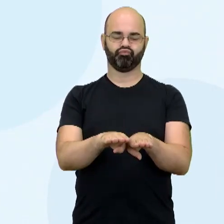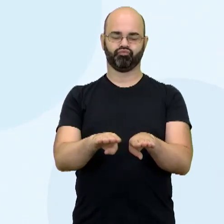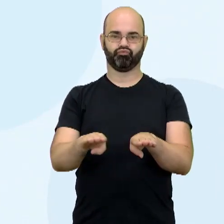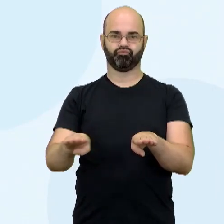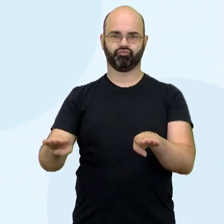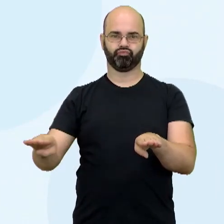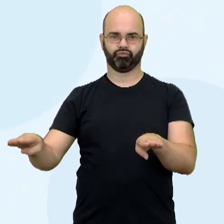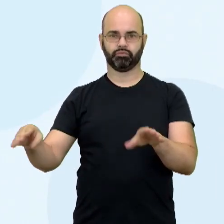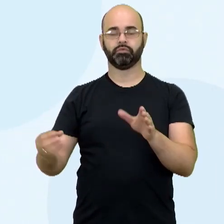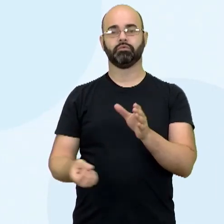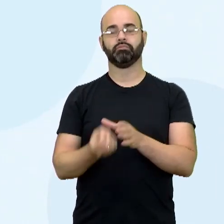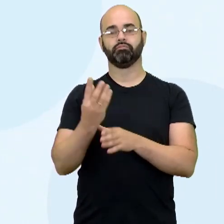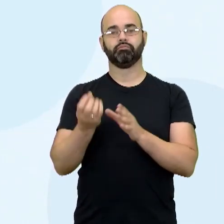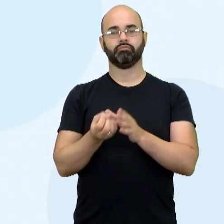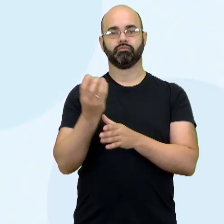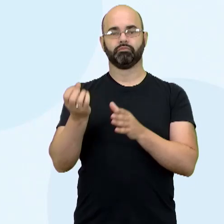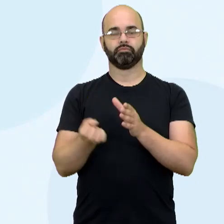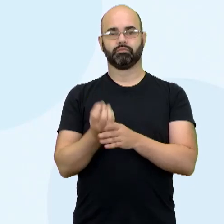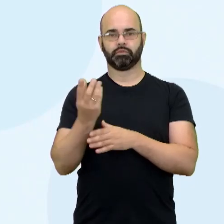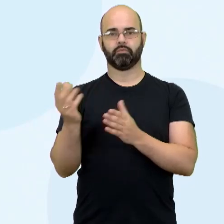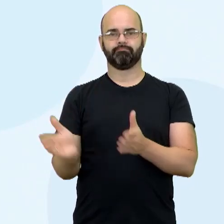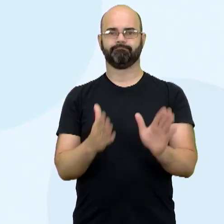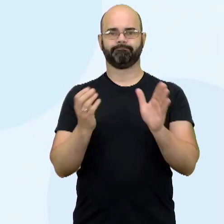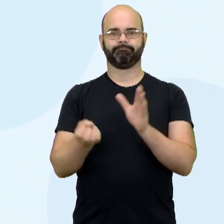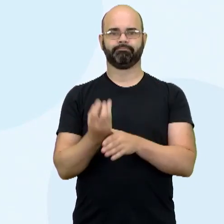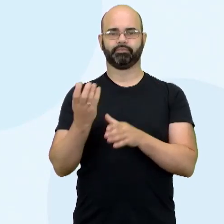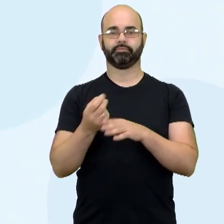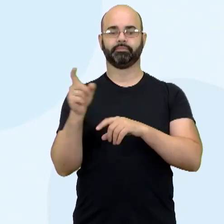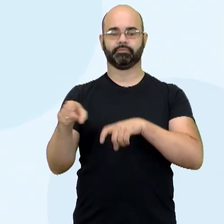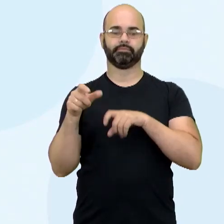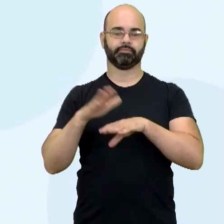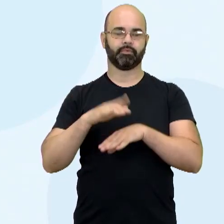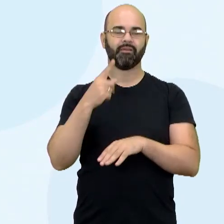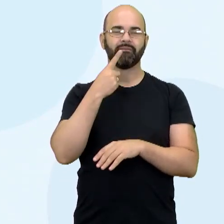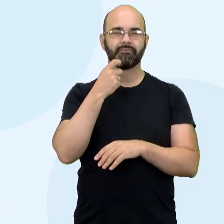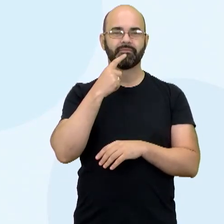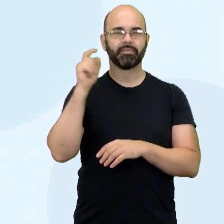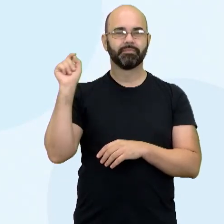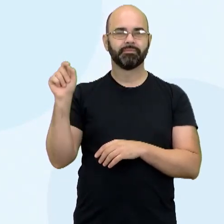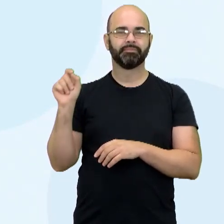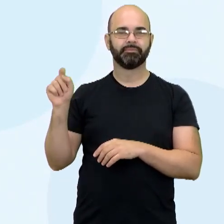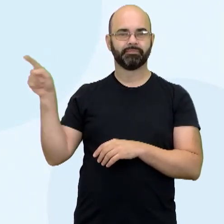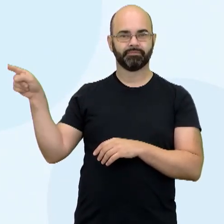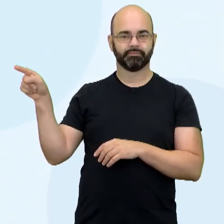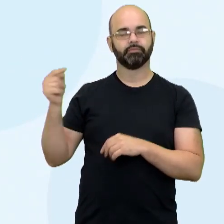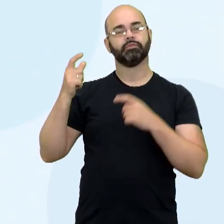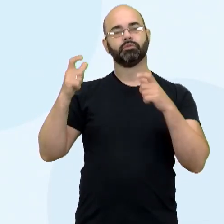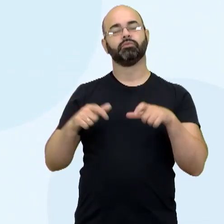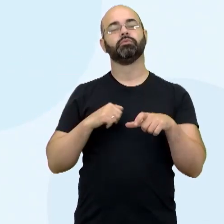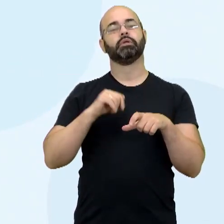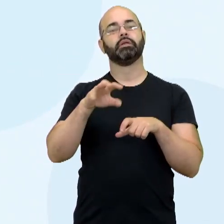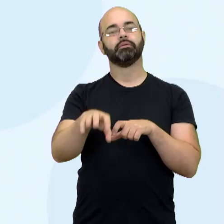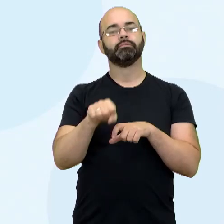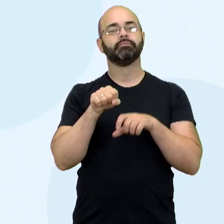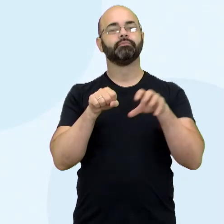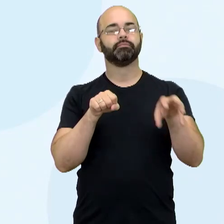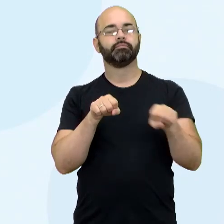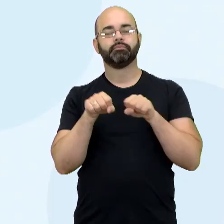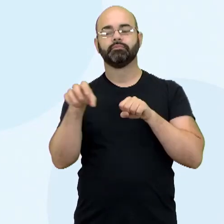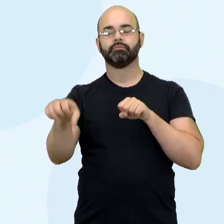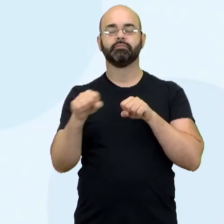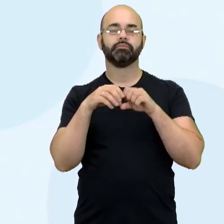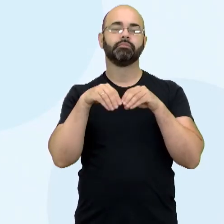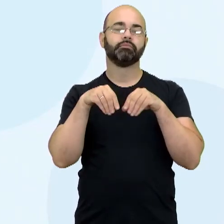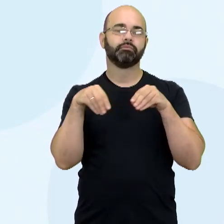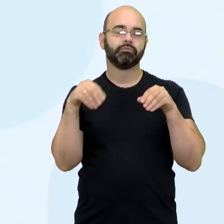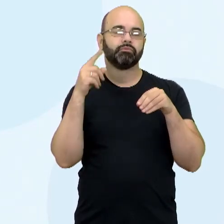da produção agrícola. O que estão em pontos vermelhos são regiões onde se pega as amostras, né, os pontos de coleta de